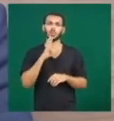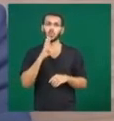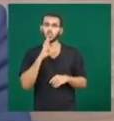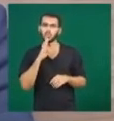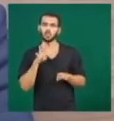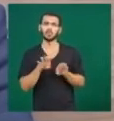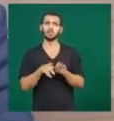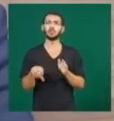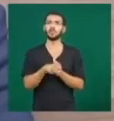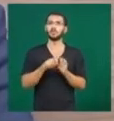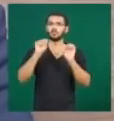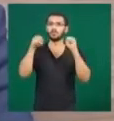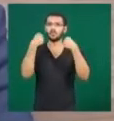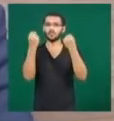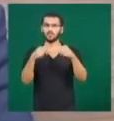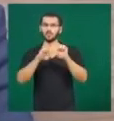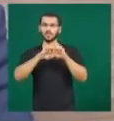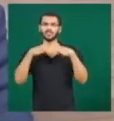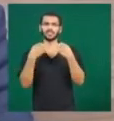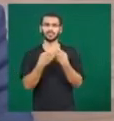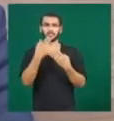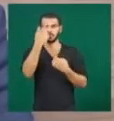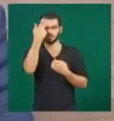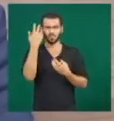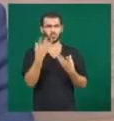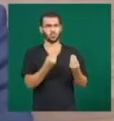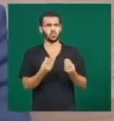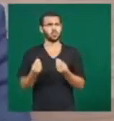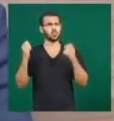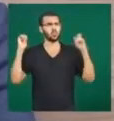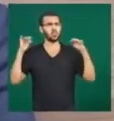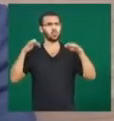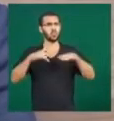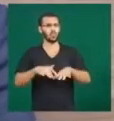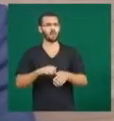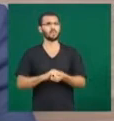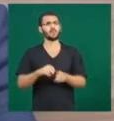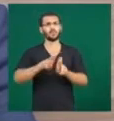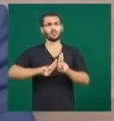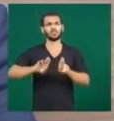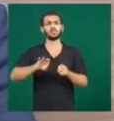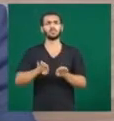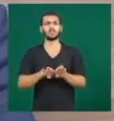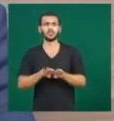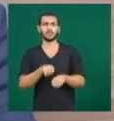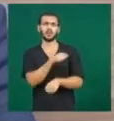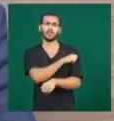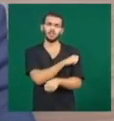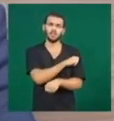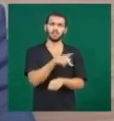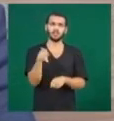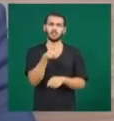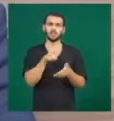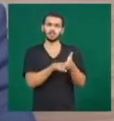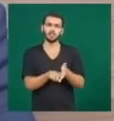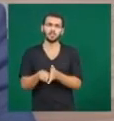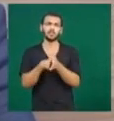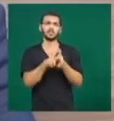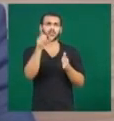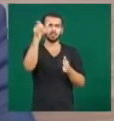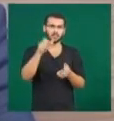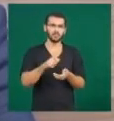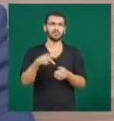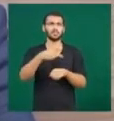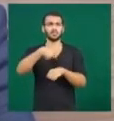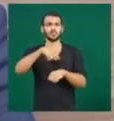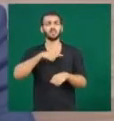também de atividade física durante o evento que reuniu muita gente na universidade. E ainda, alunos, professores e pesquisadores de várias partes do país participaram